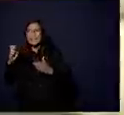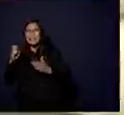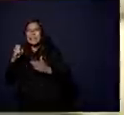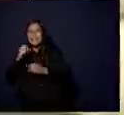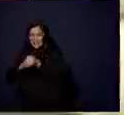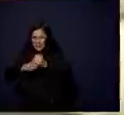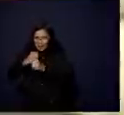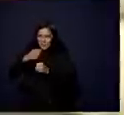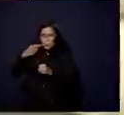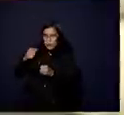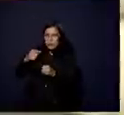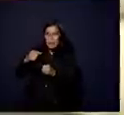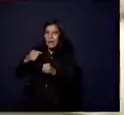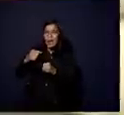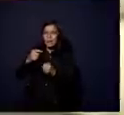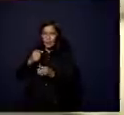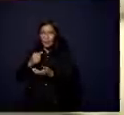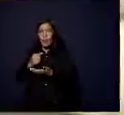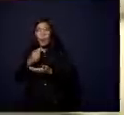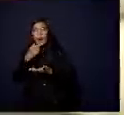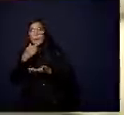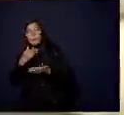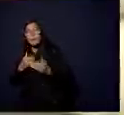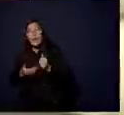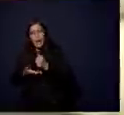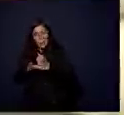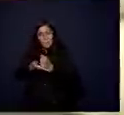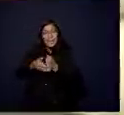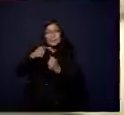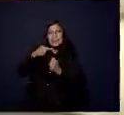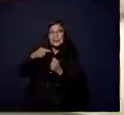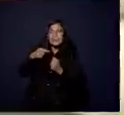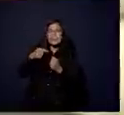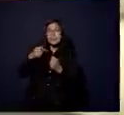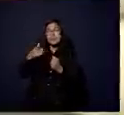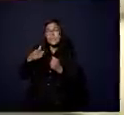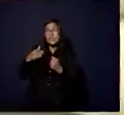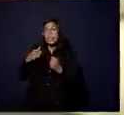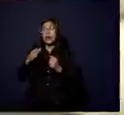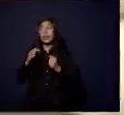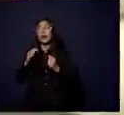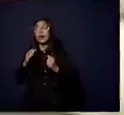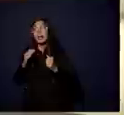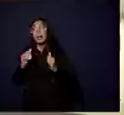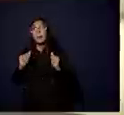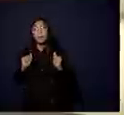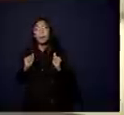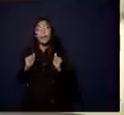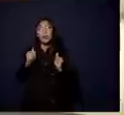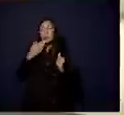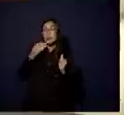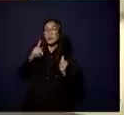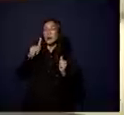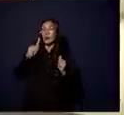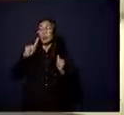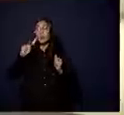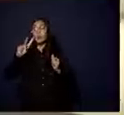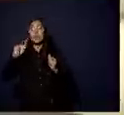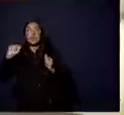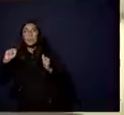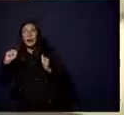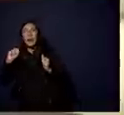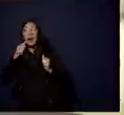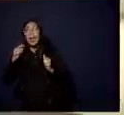a base tributária sempre a reforma seja neutra você já reforma do Iva é